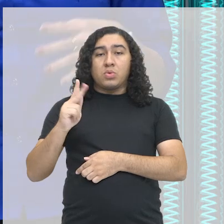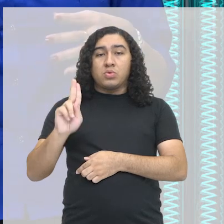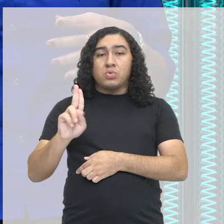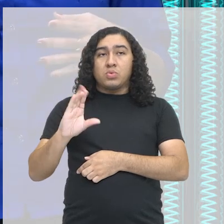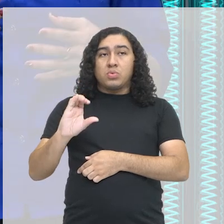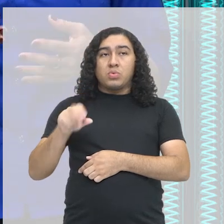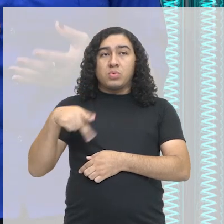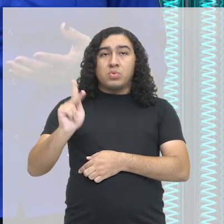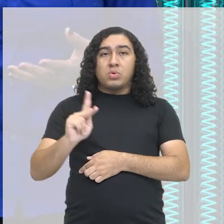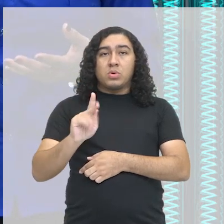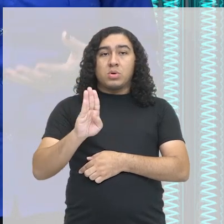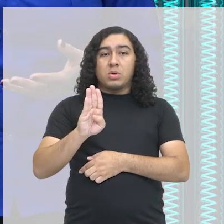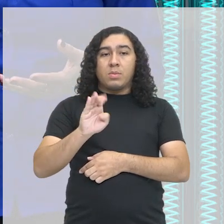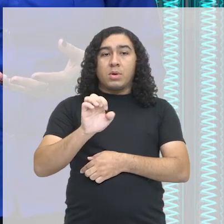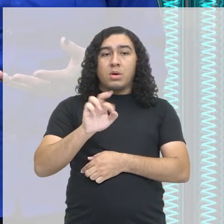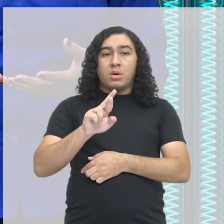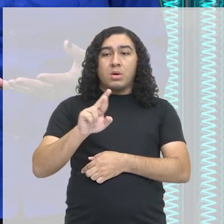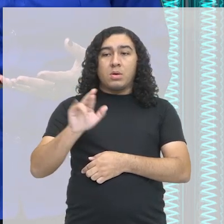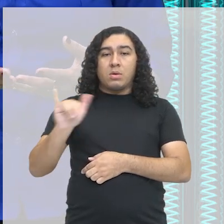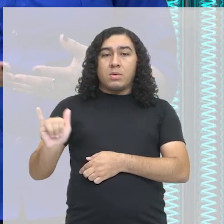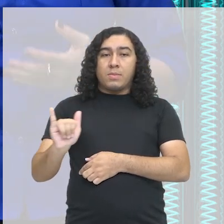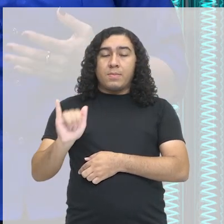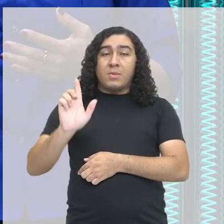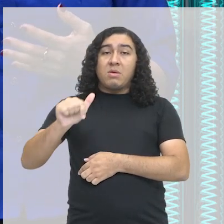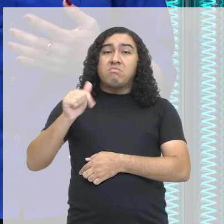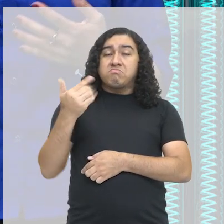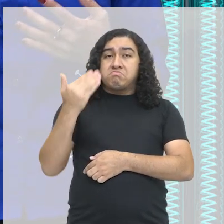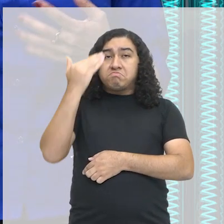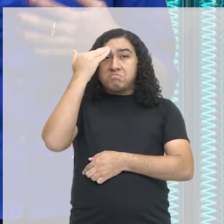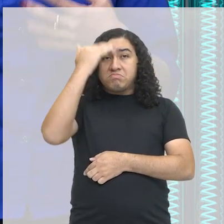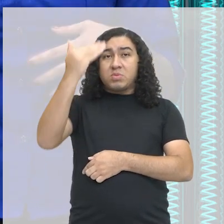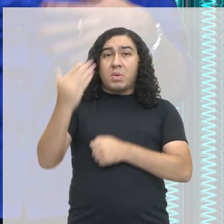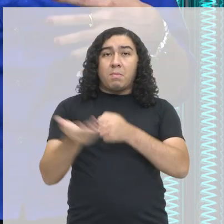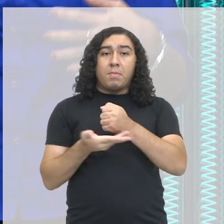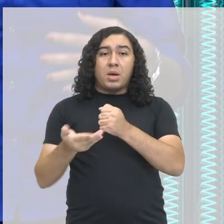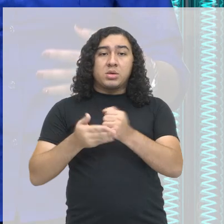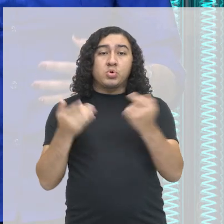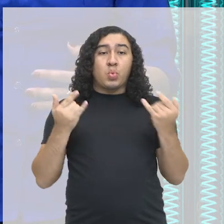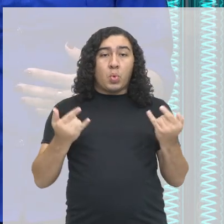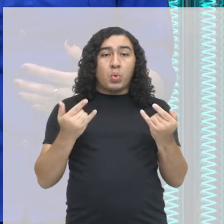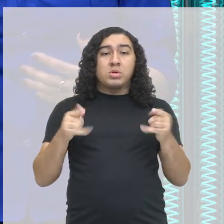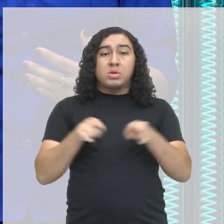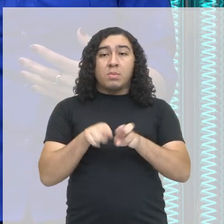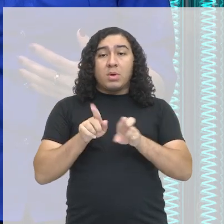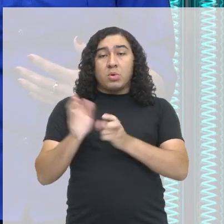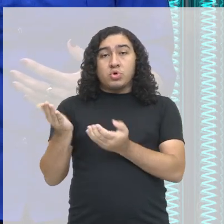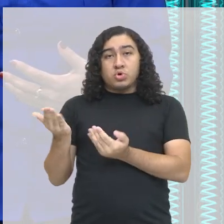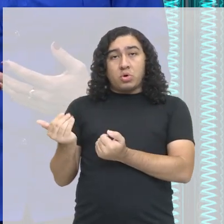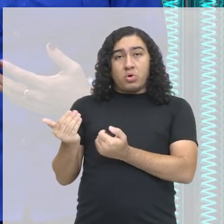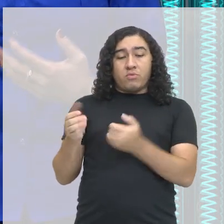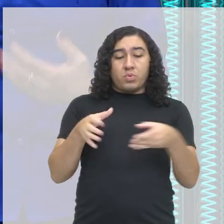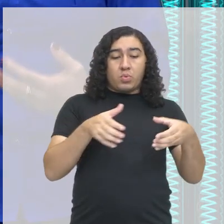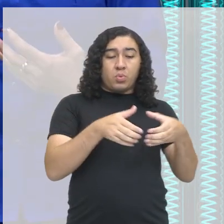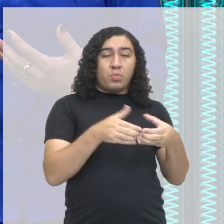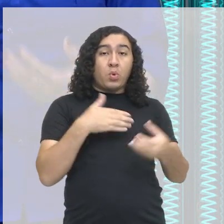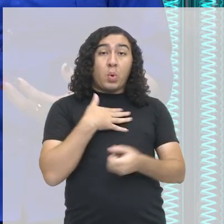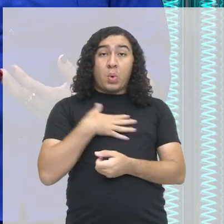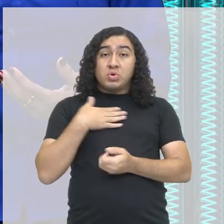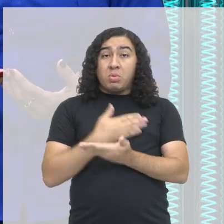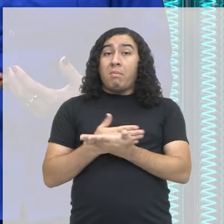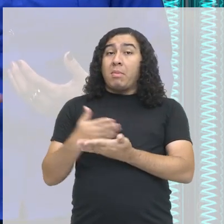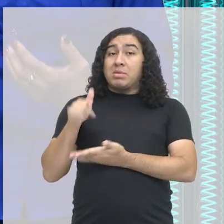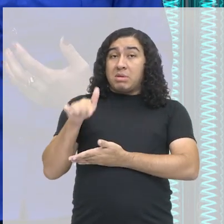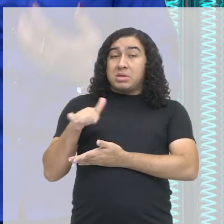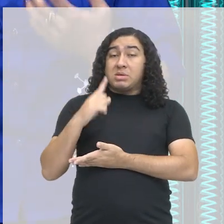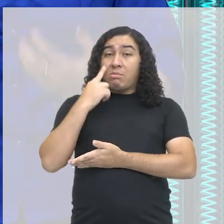que ele foi um dos precursores do rock. Então, ele fez com que a juventude gostasse desse